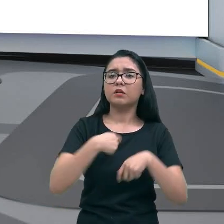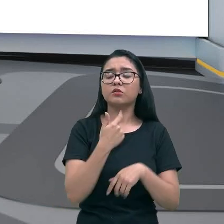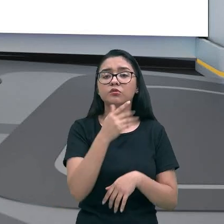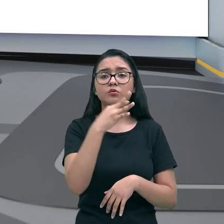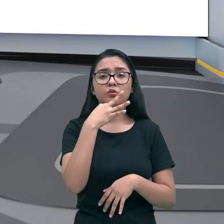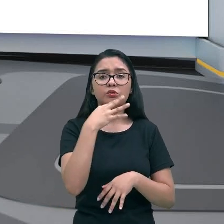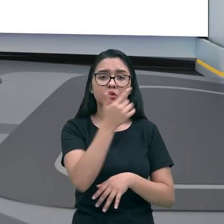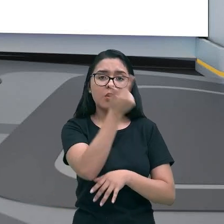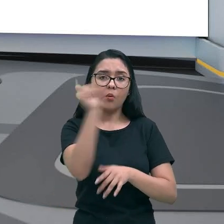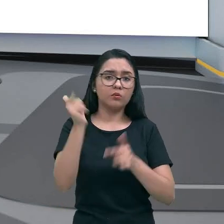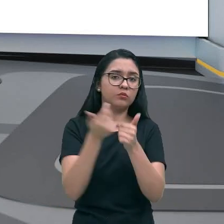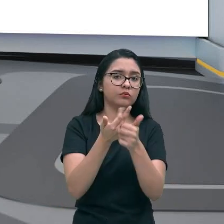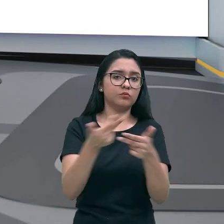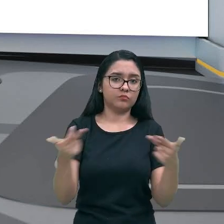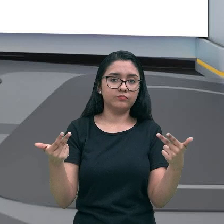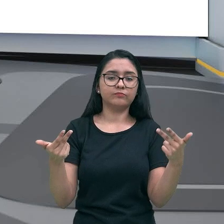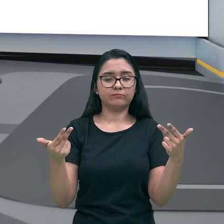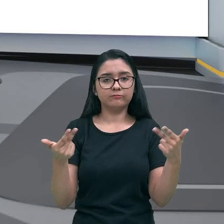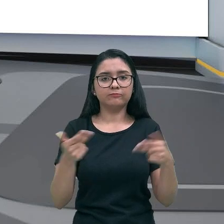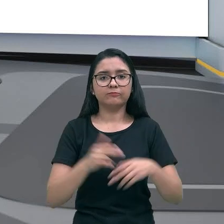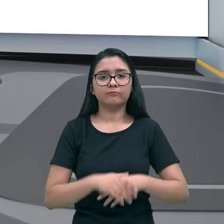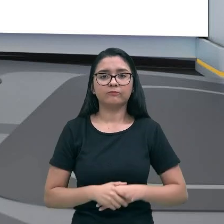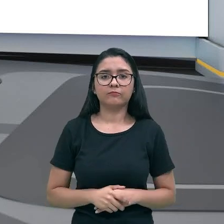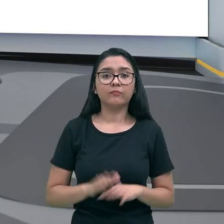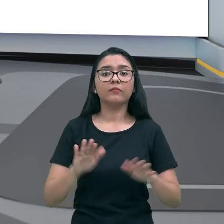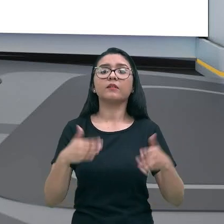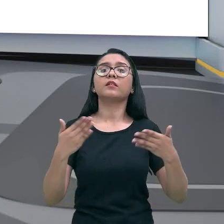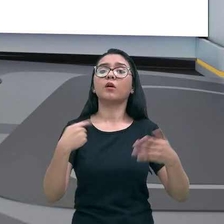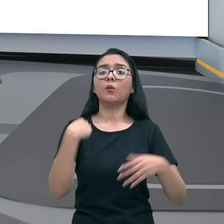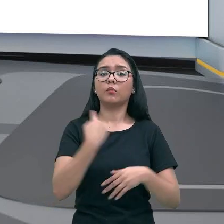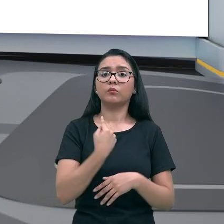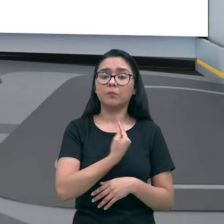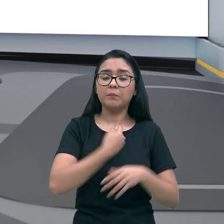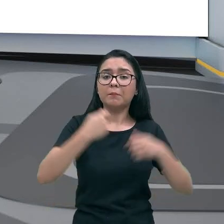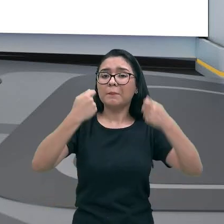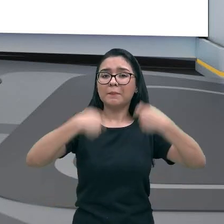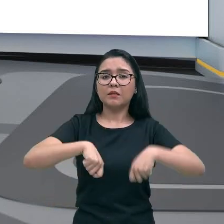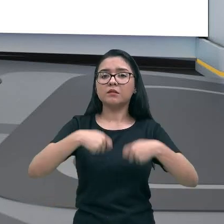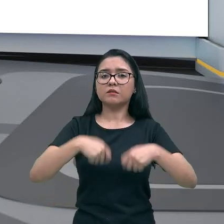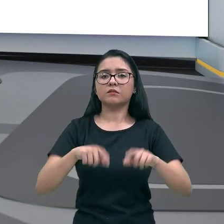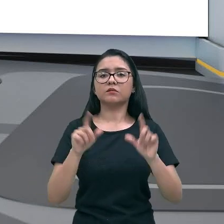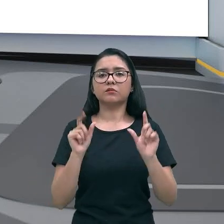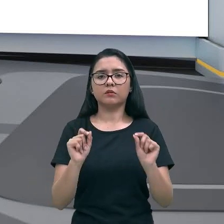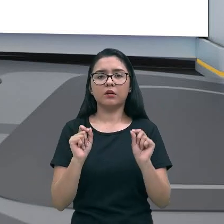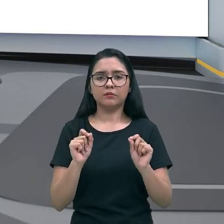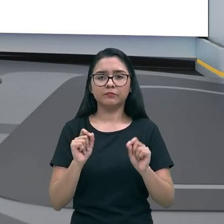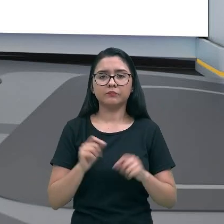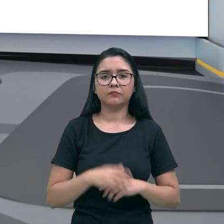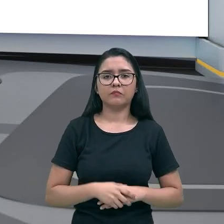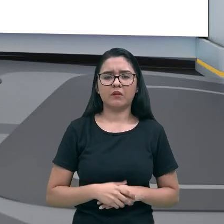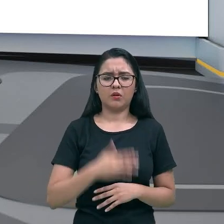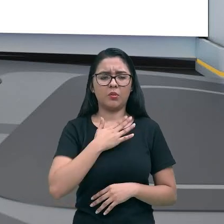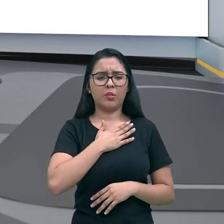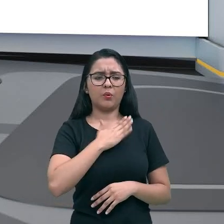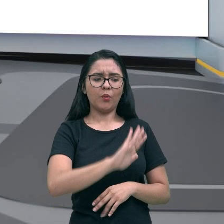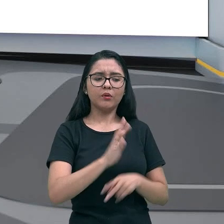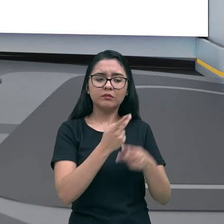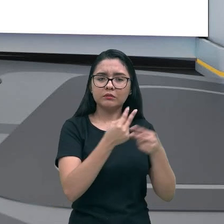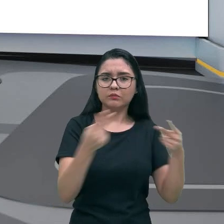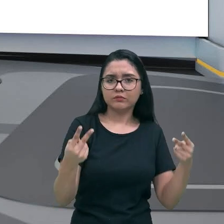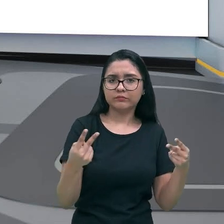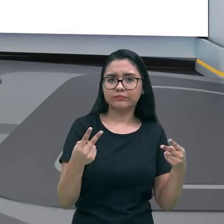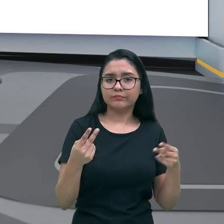coisas. Eu acho que tem mais coisa para além disso. Então, eu preciso, momentaneamente, não gostar disso para poder gostar de